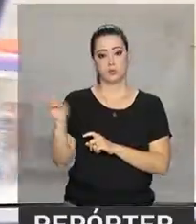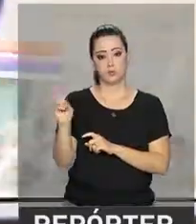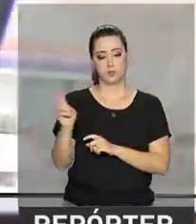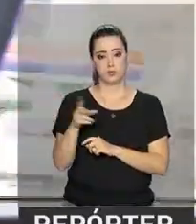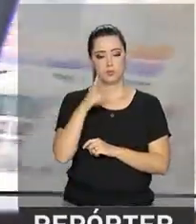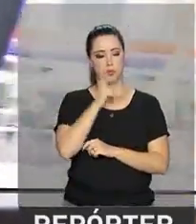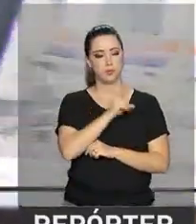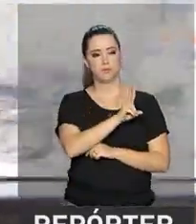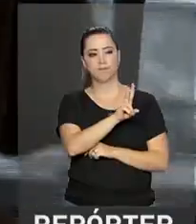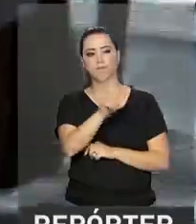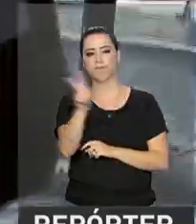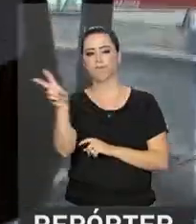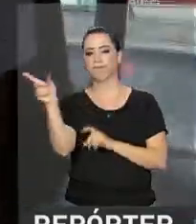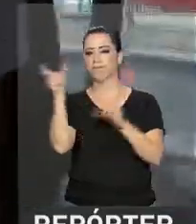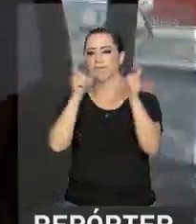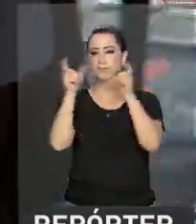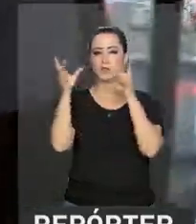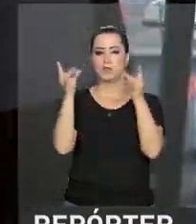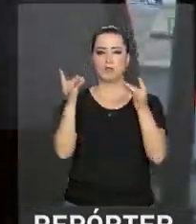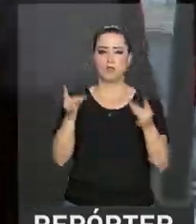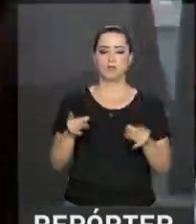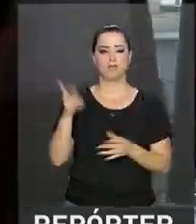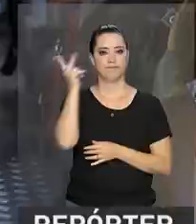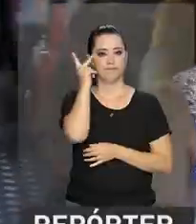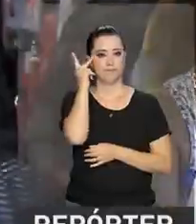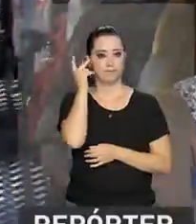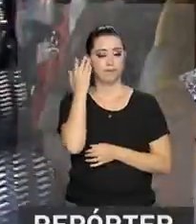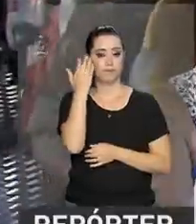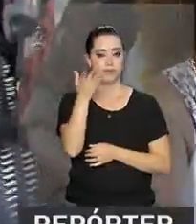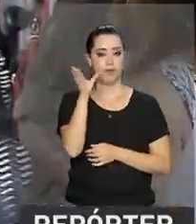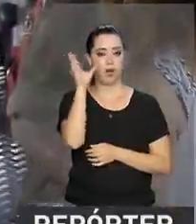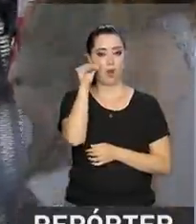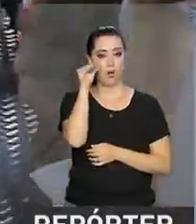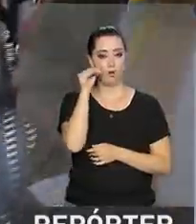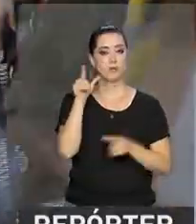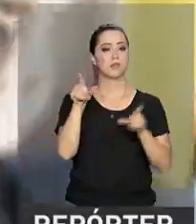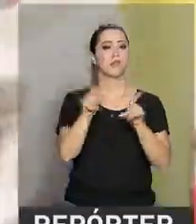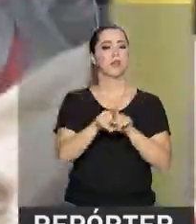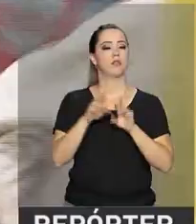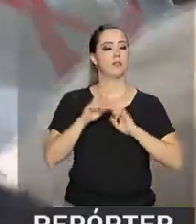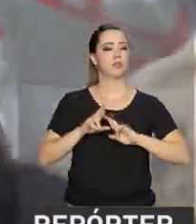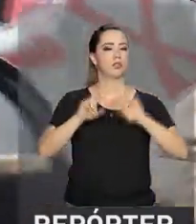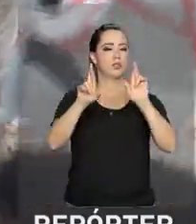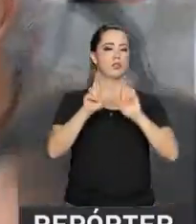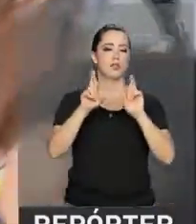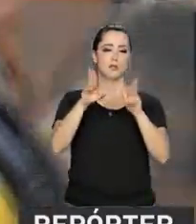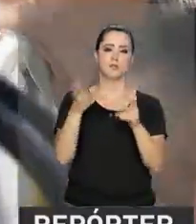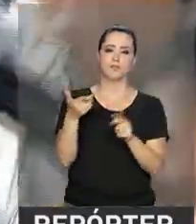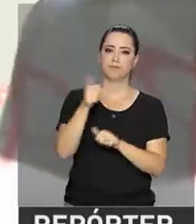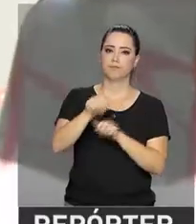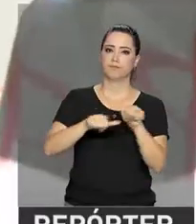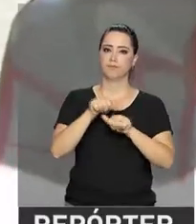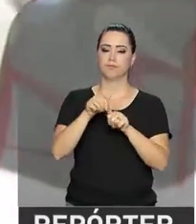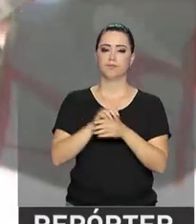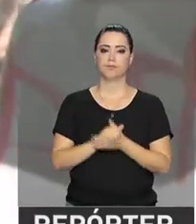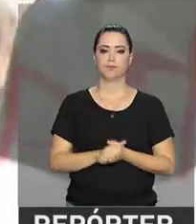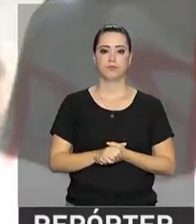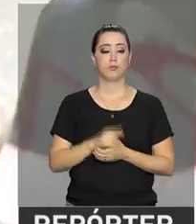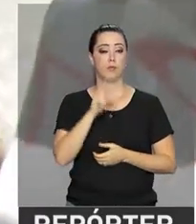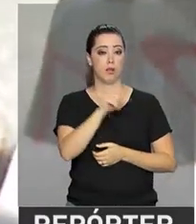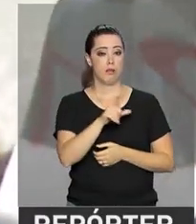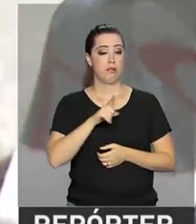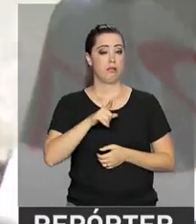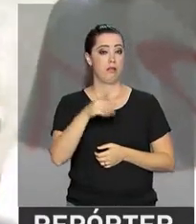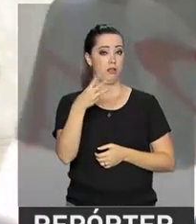o olhar atento a cada detalhe da capital paulista, a curiosidade e a esperança de recomeçar. Roná